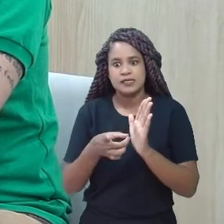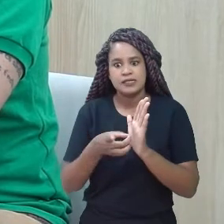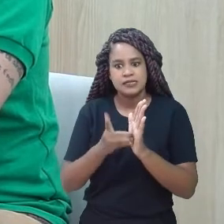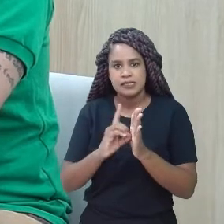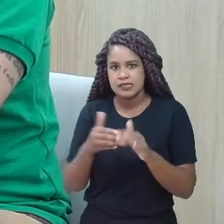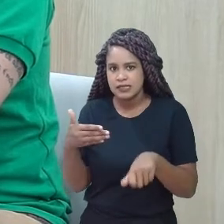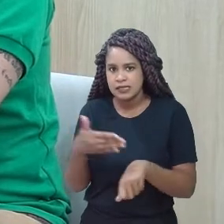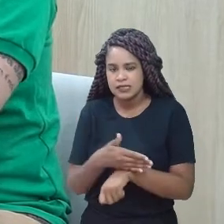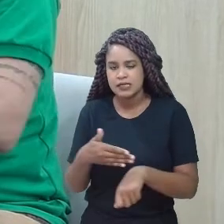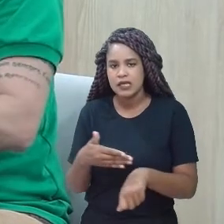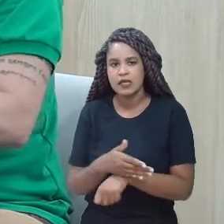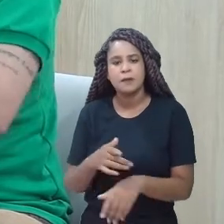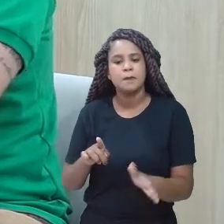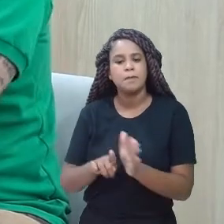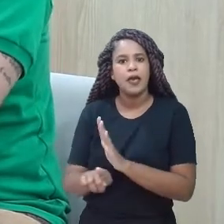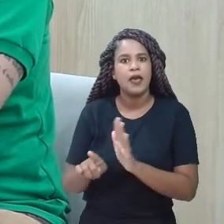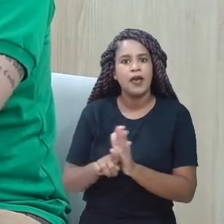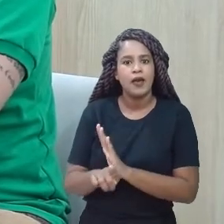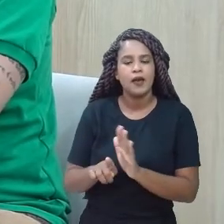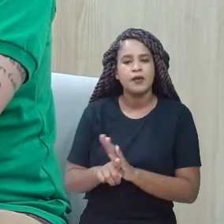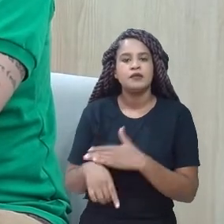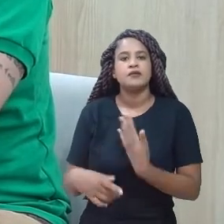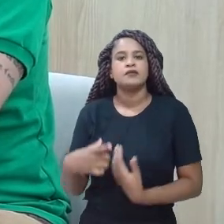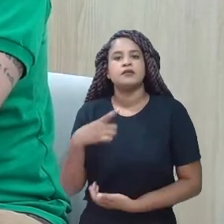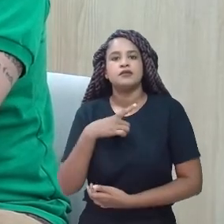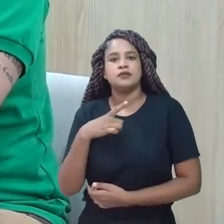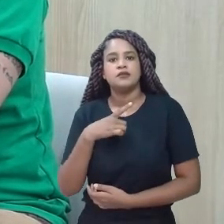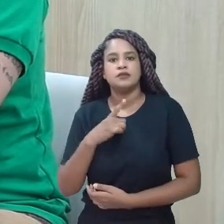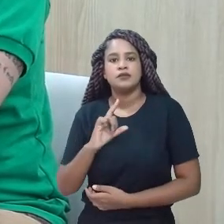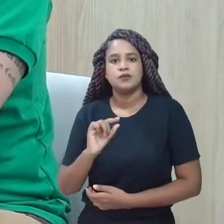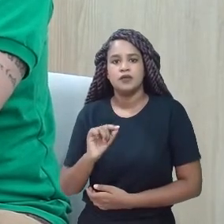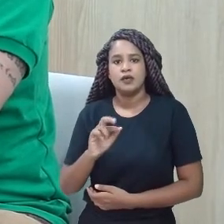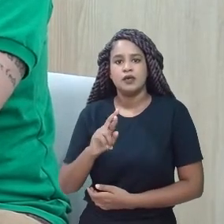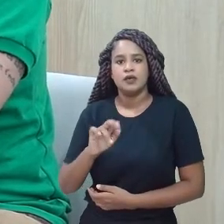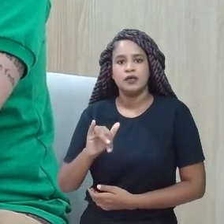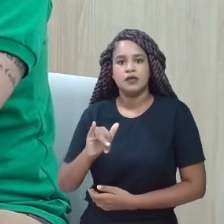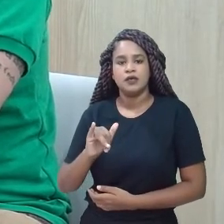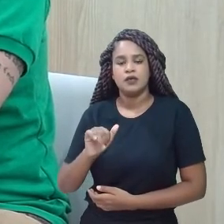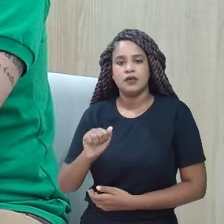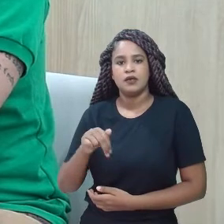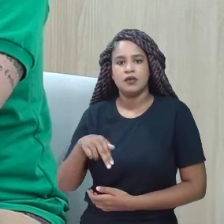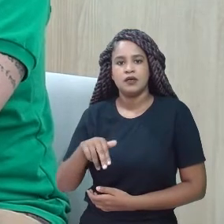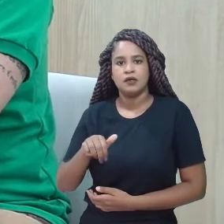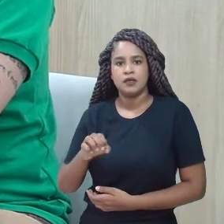estava perguntando aqui, né? Então tá lá a Rihanna,